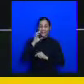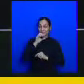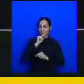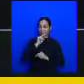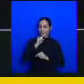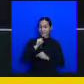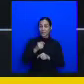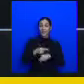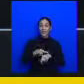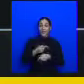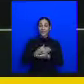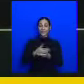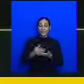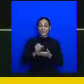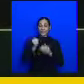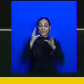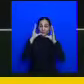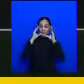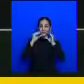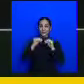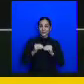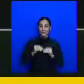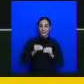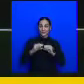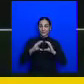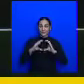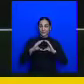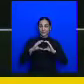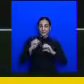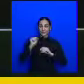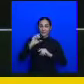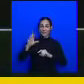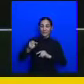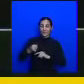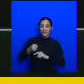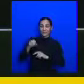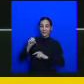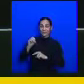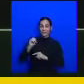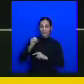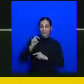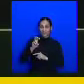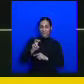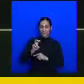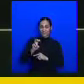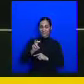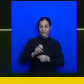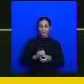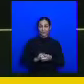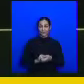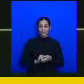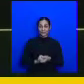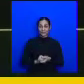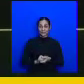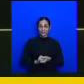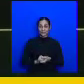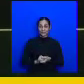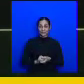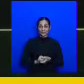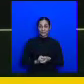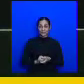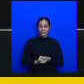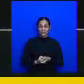e sábados, a partir das 8 da noite. Bola azul, 05. Azul,